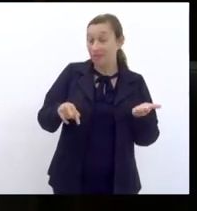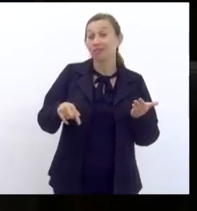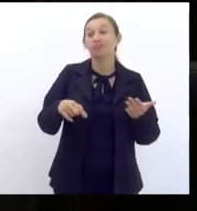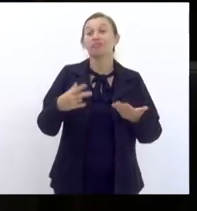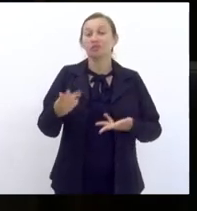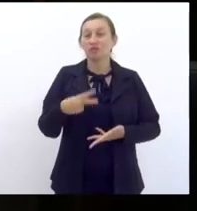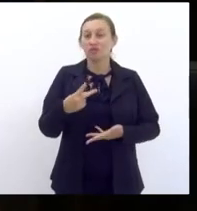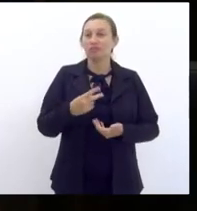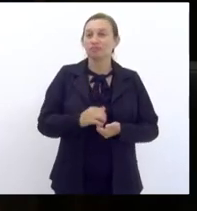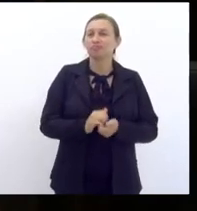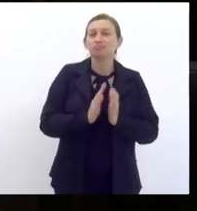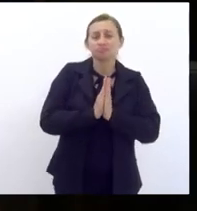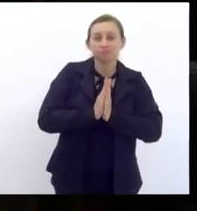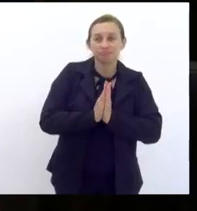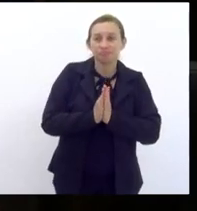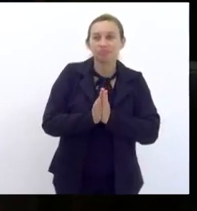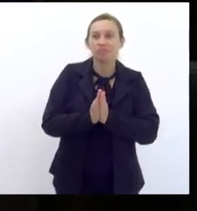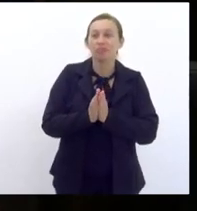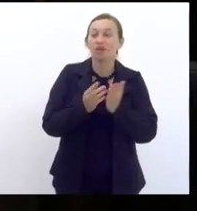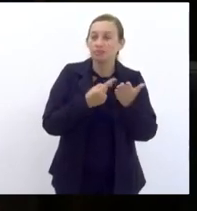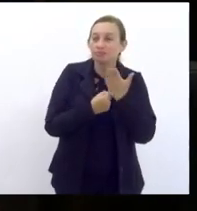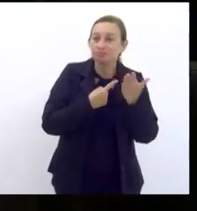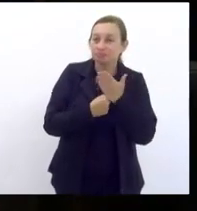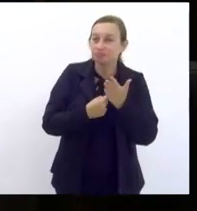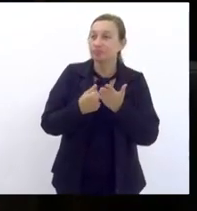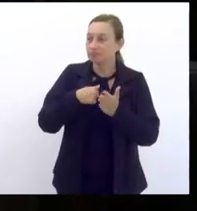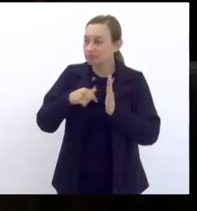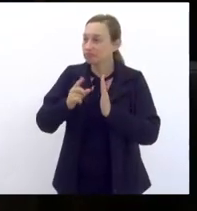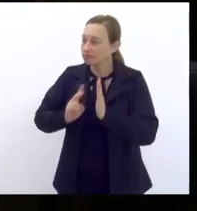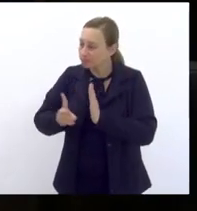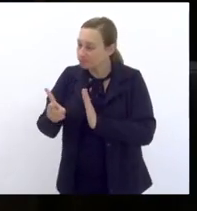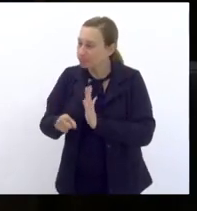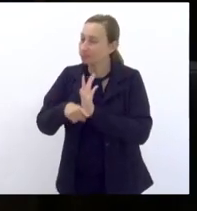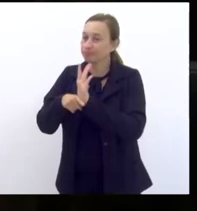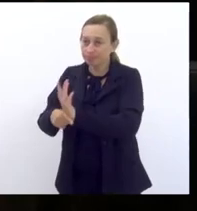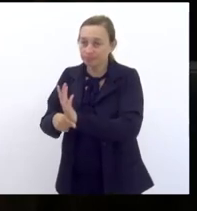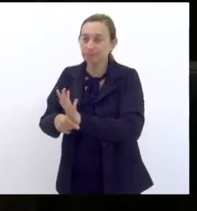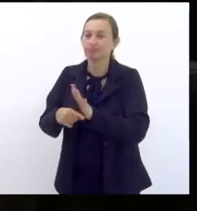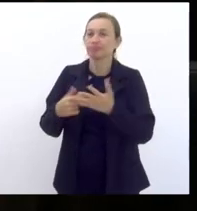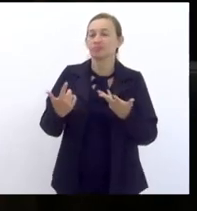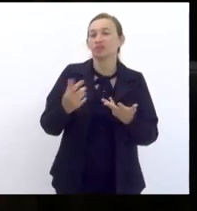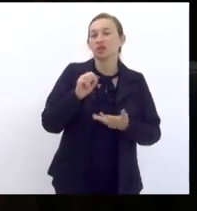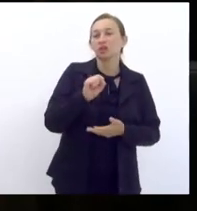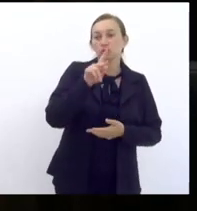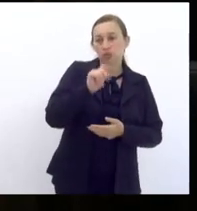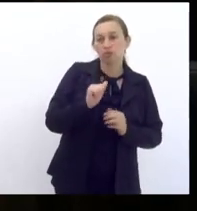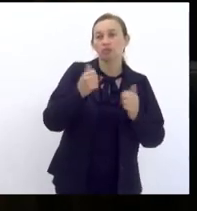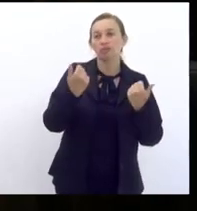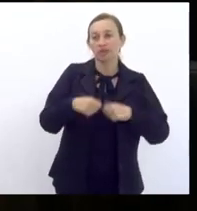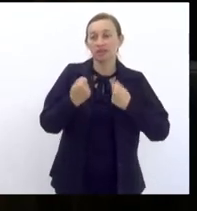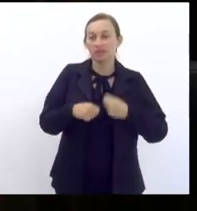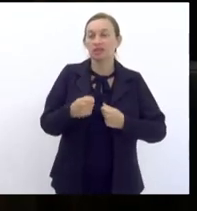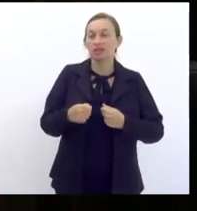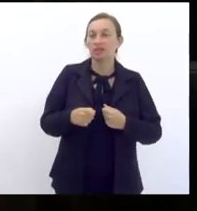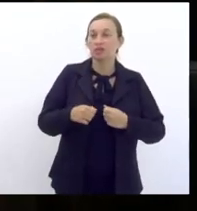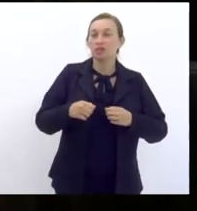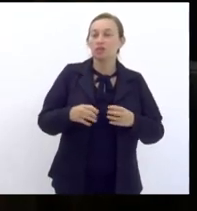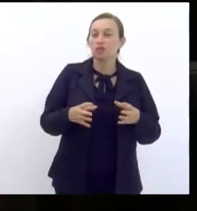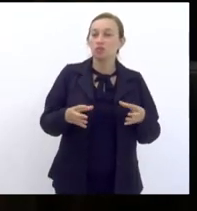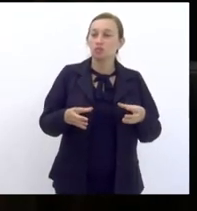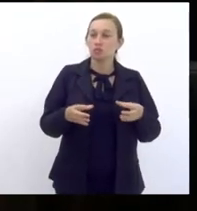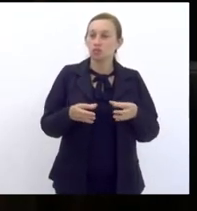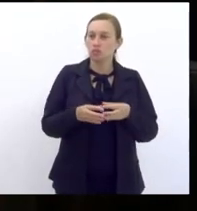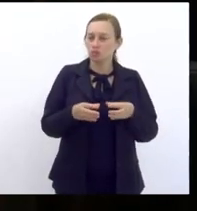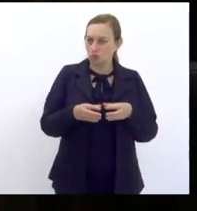eu falo assim por favor me ajudem para continuar ajudando é isso que a super precisa porque um exército